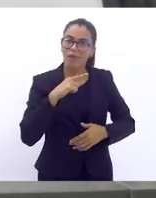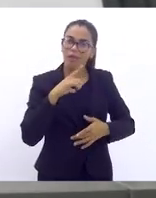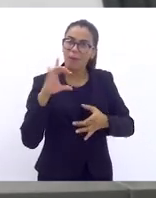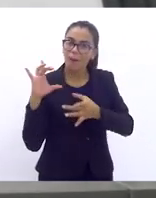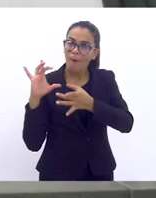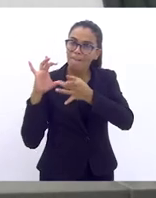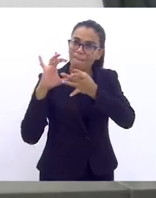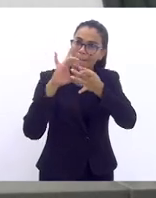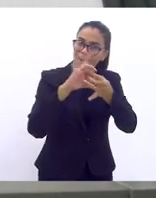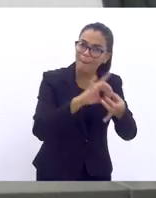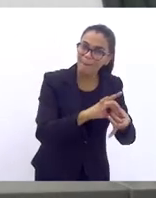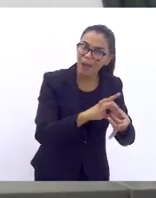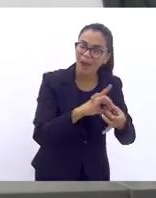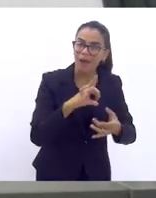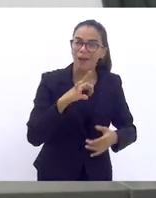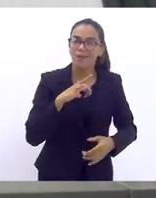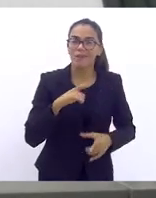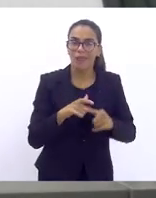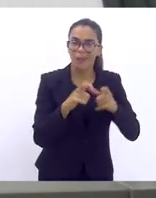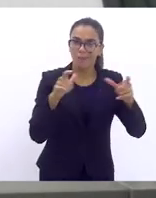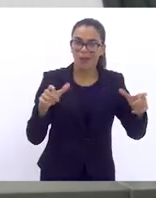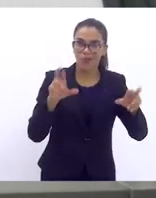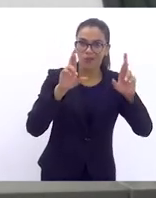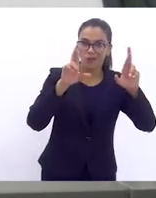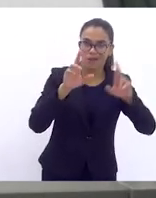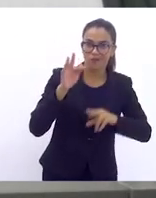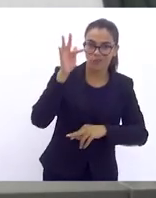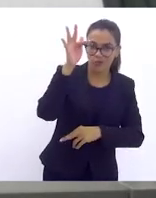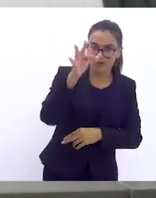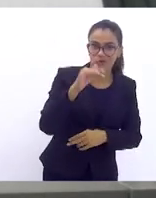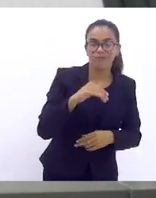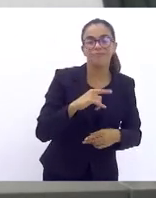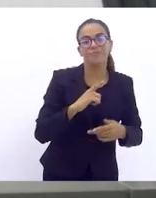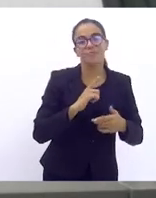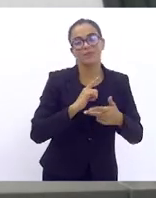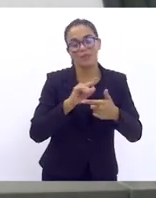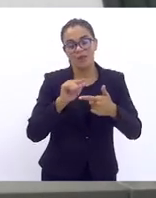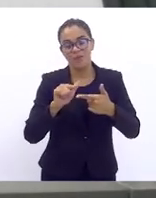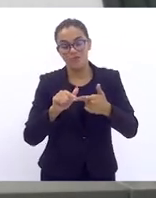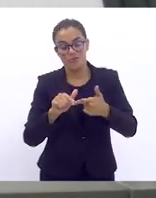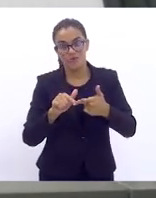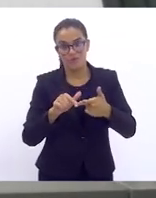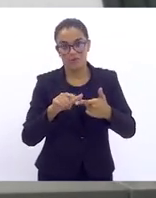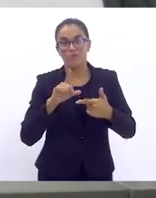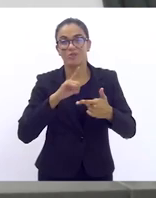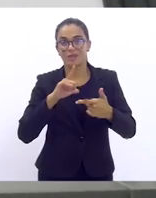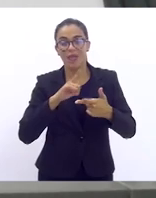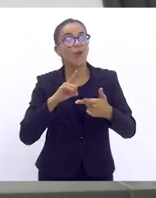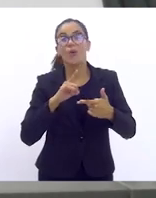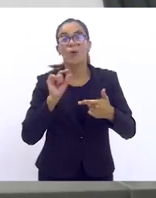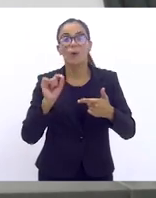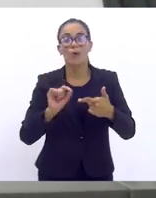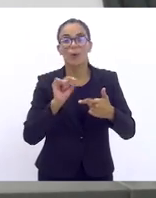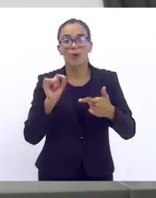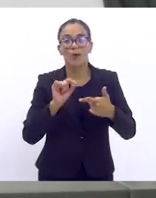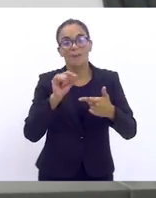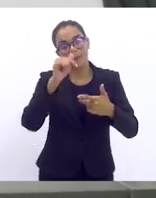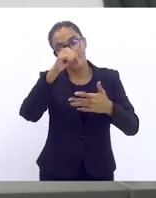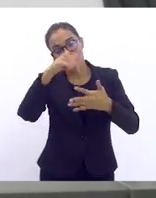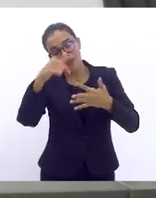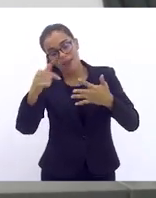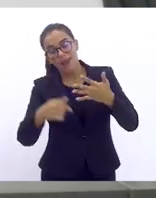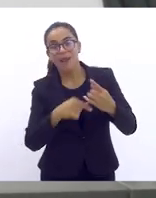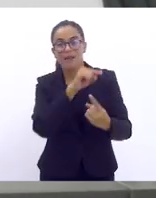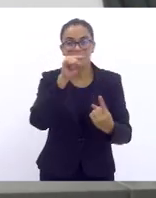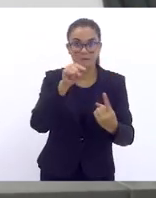de vinculação vem da macro tendência para os fatores portadores de futuro dos fatores exportadores de futuro para cada missão